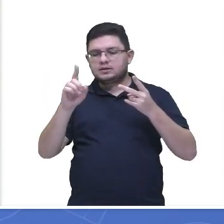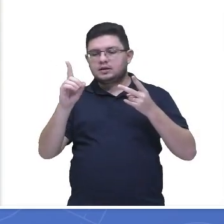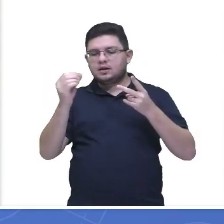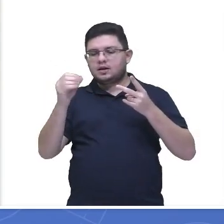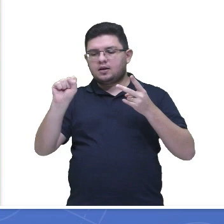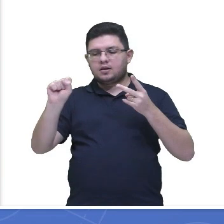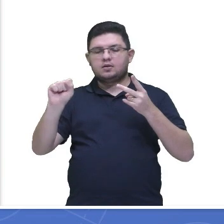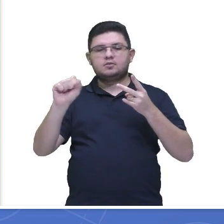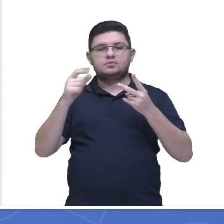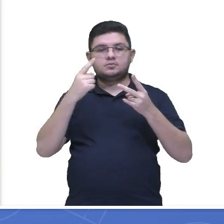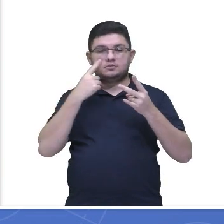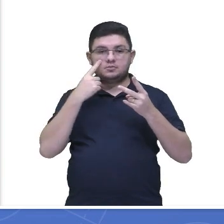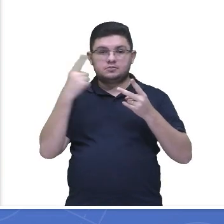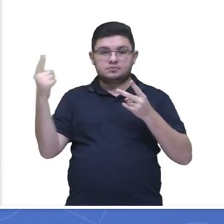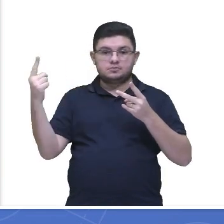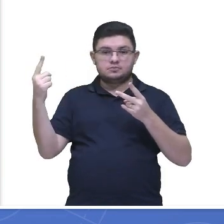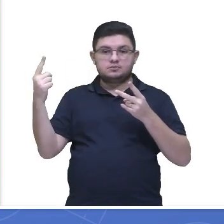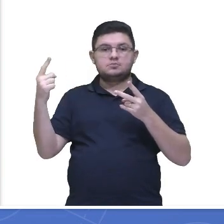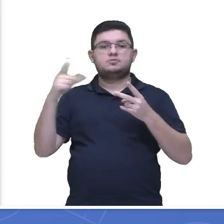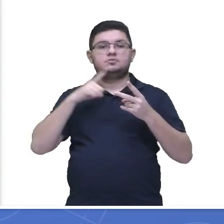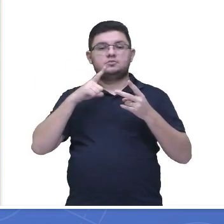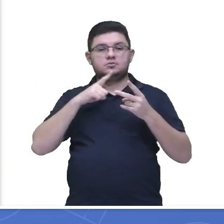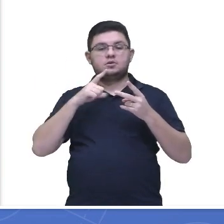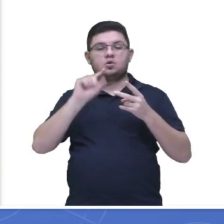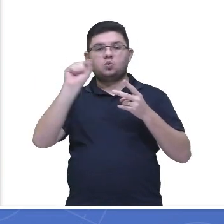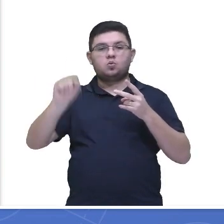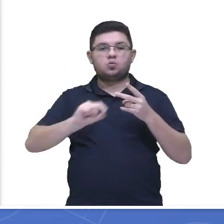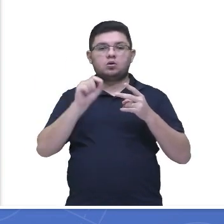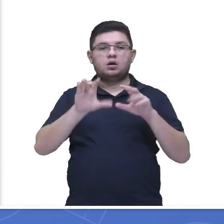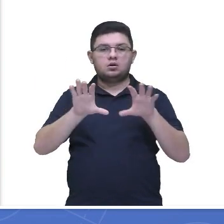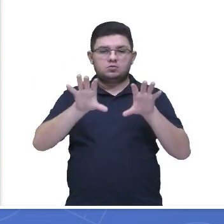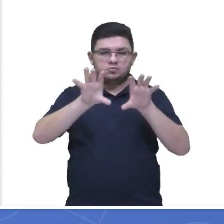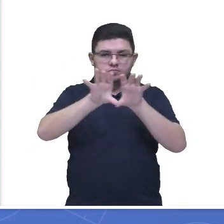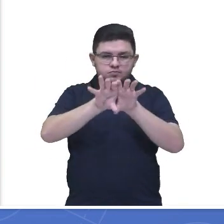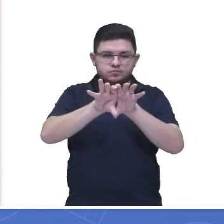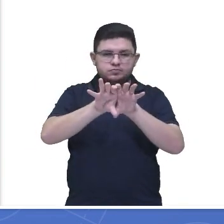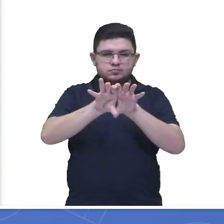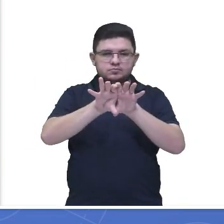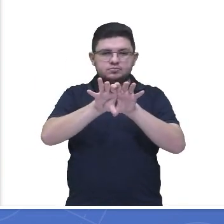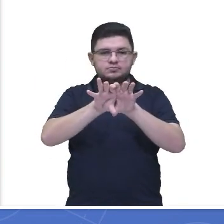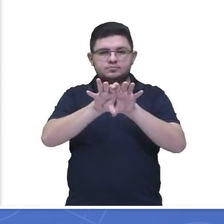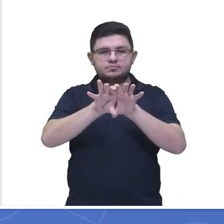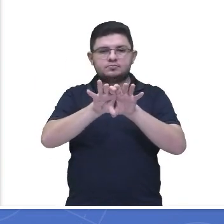possuem outras cadeias carbônicas